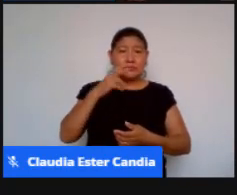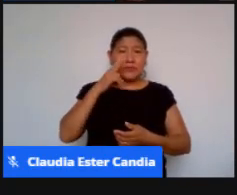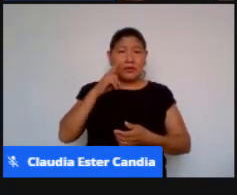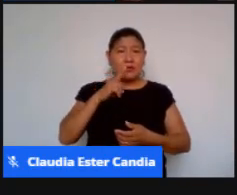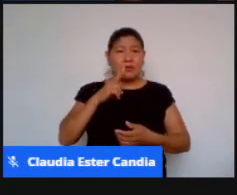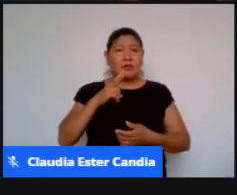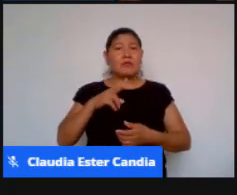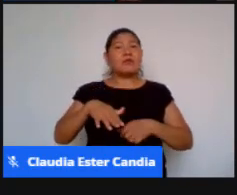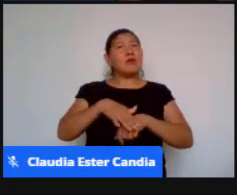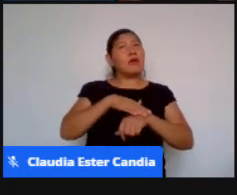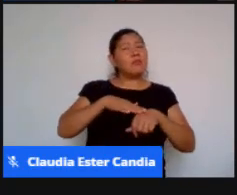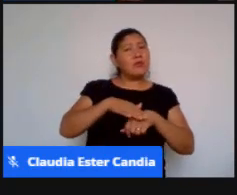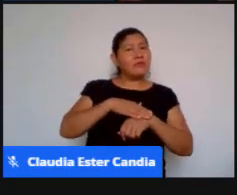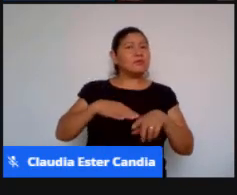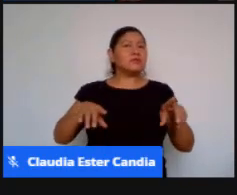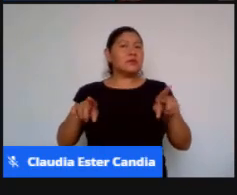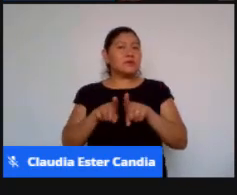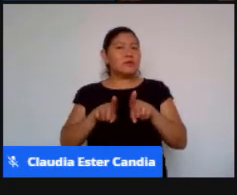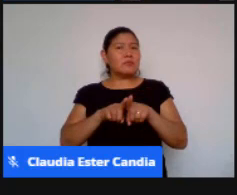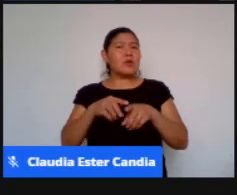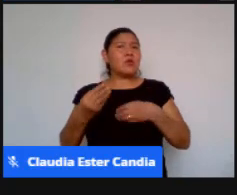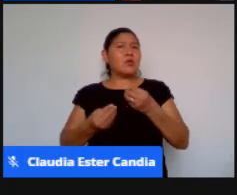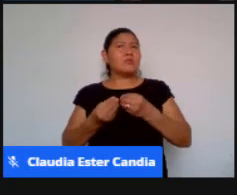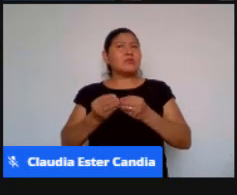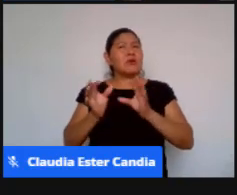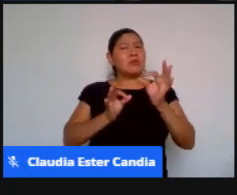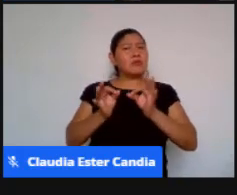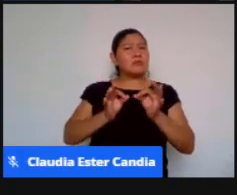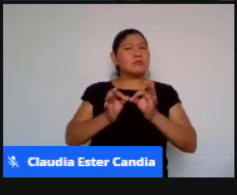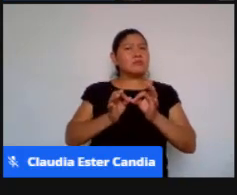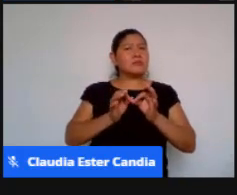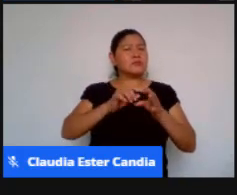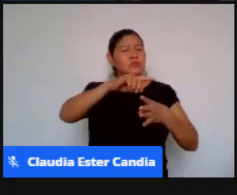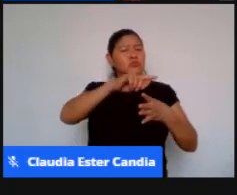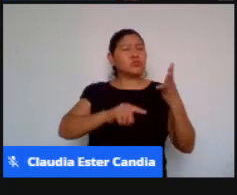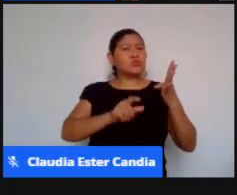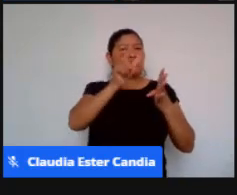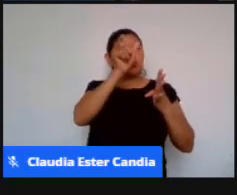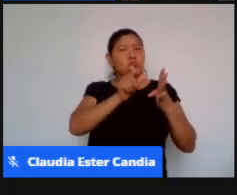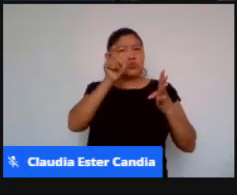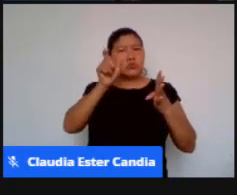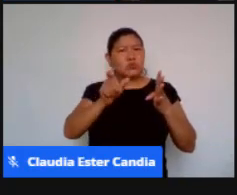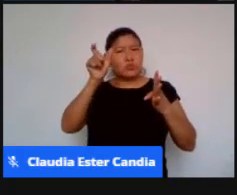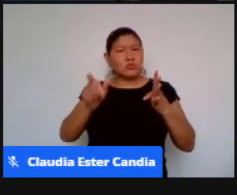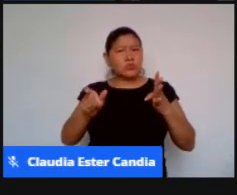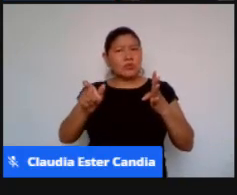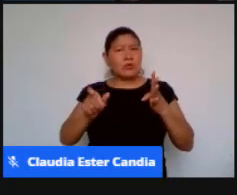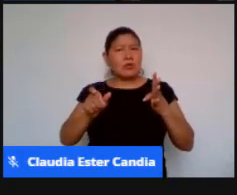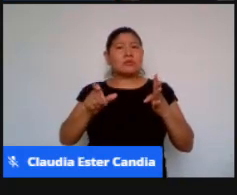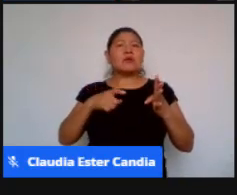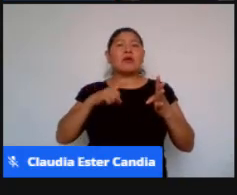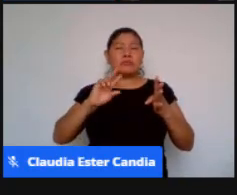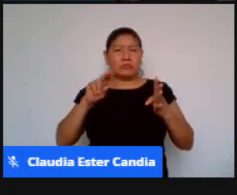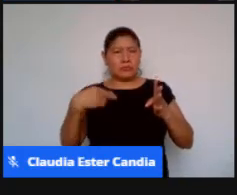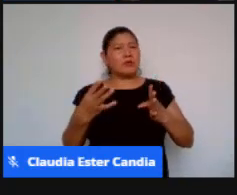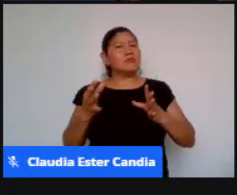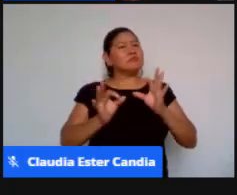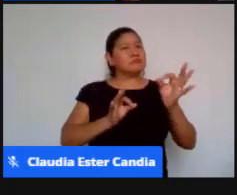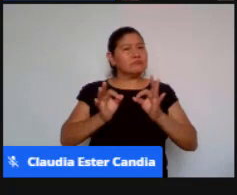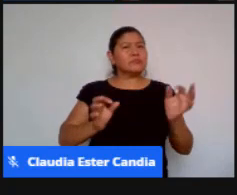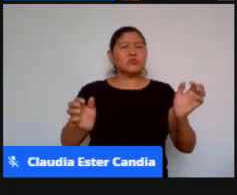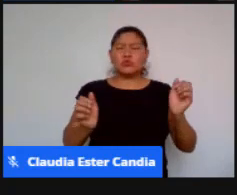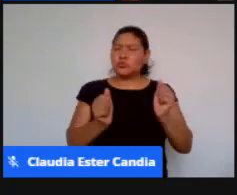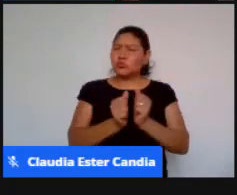gente conversa um pouquinho mais sobre como que está colocado lá nesses quadros, tá bom? Mas a construção coletiva foi nossa no